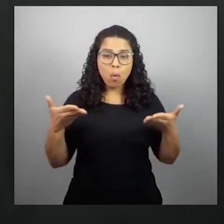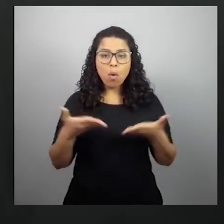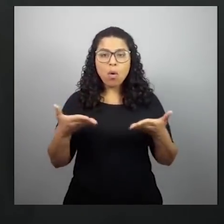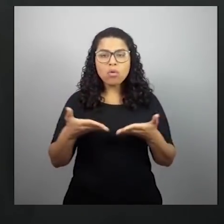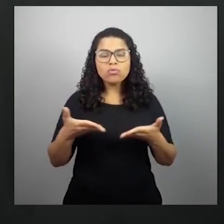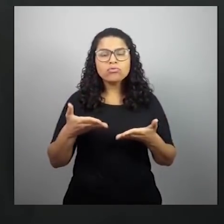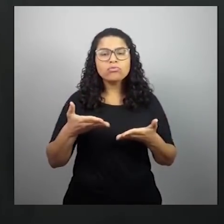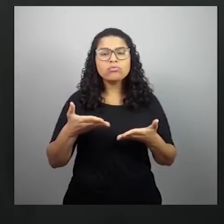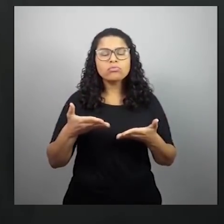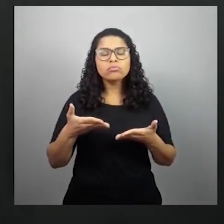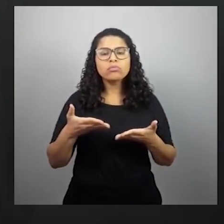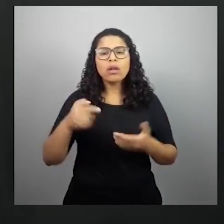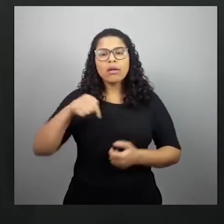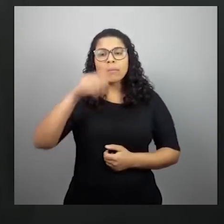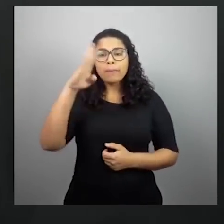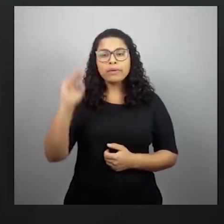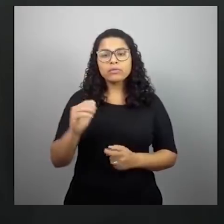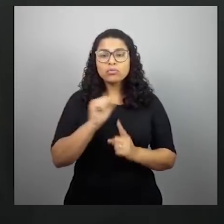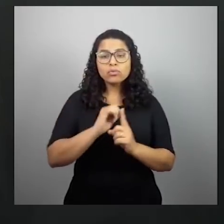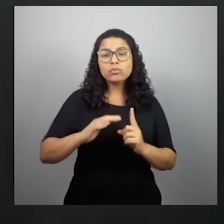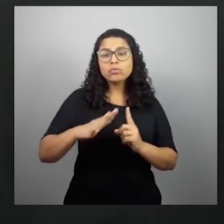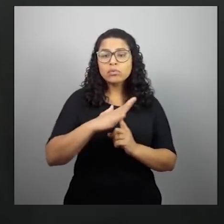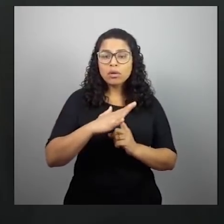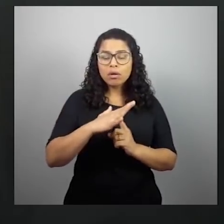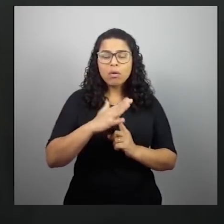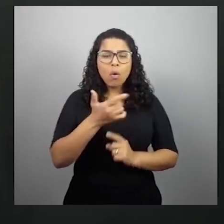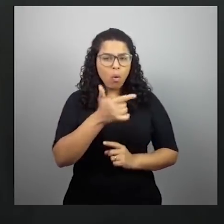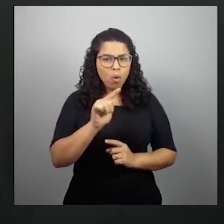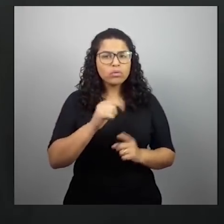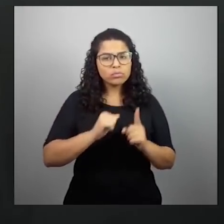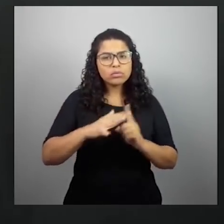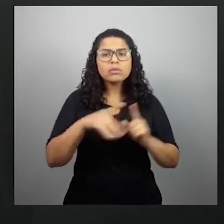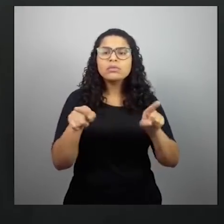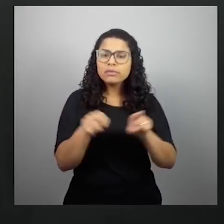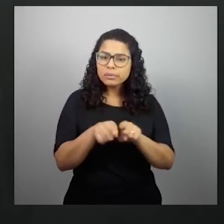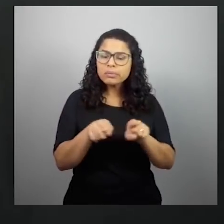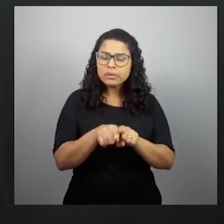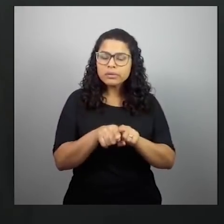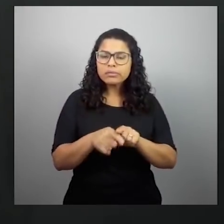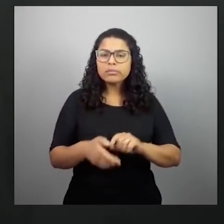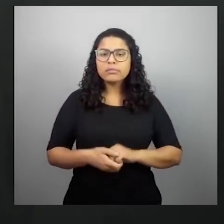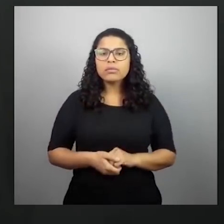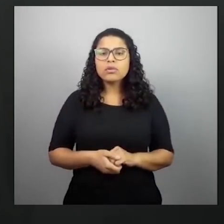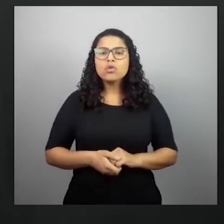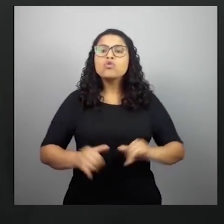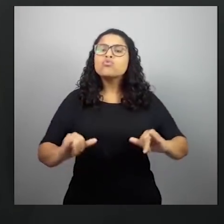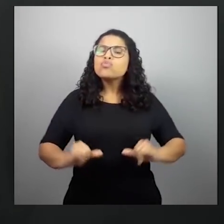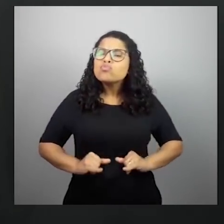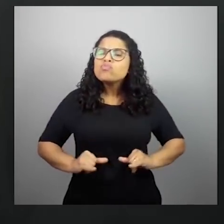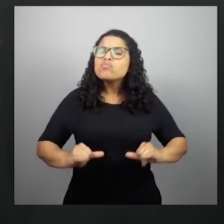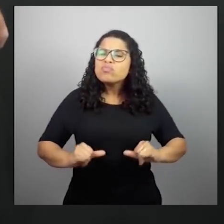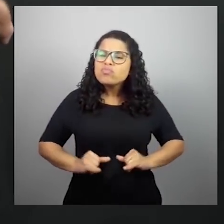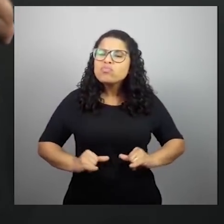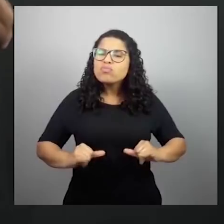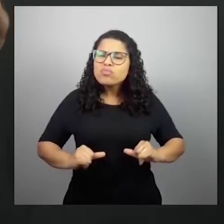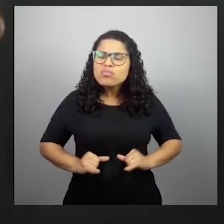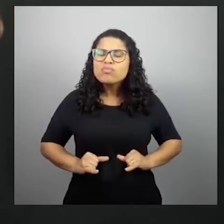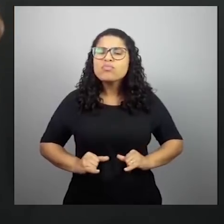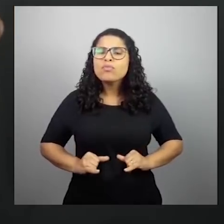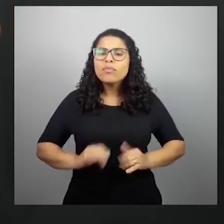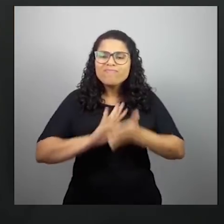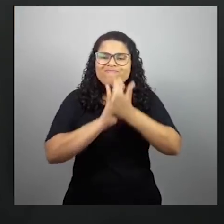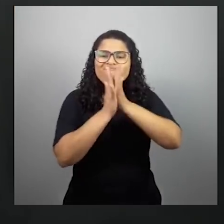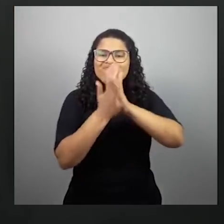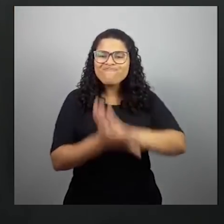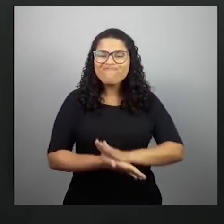gente fala muito, né, que o Brasil, a sociedade brasileira e várias outras sociedades coloniais também sofrem de uma espécie de racismo